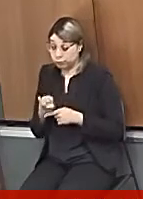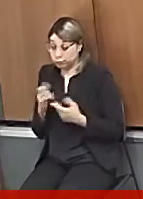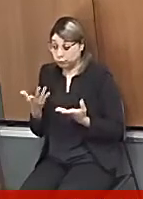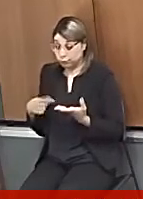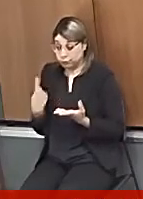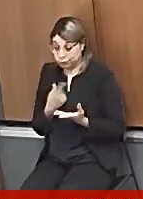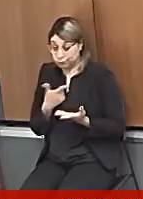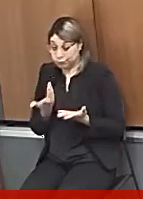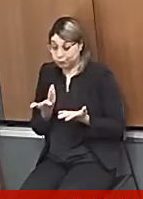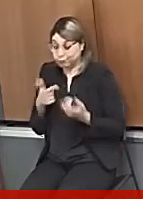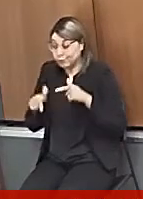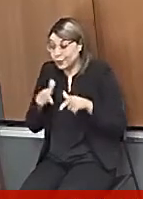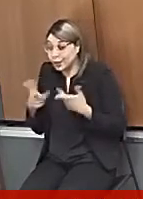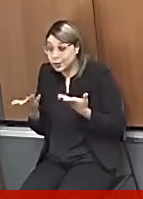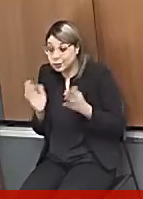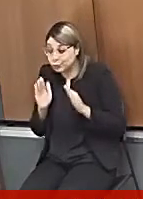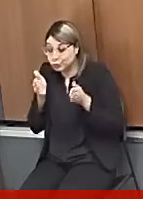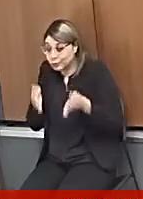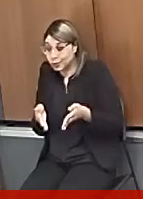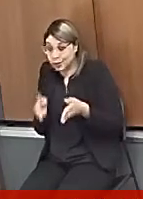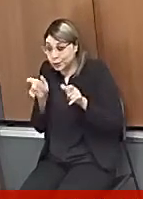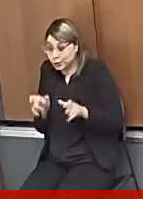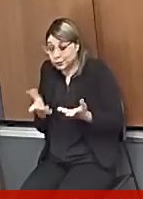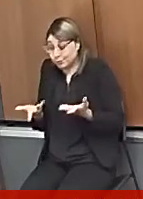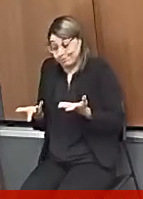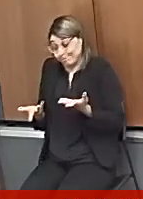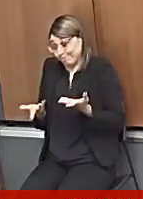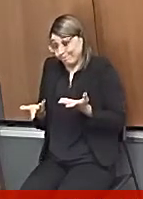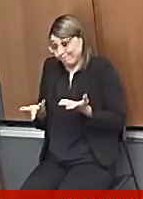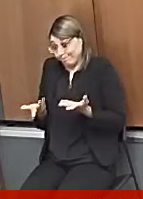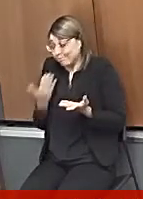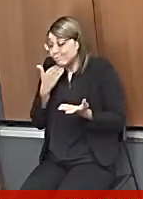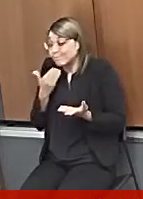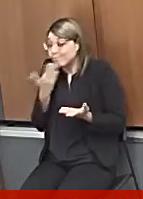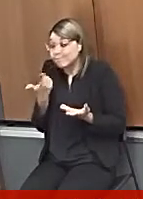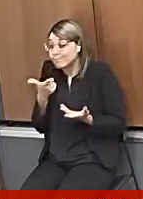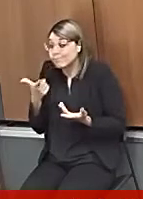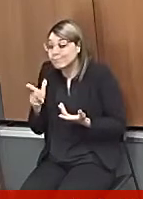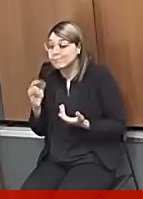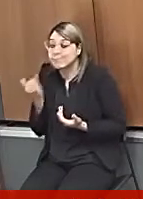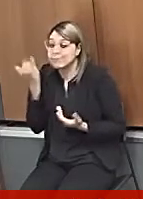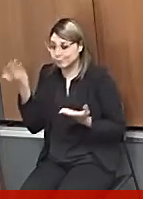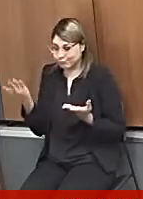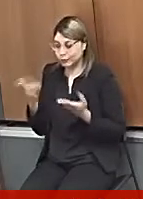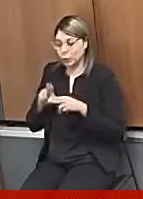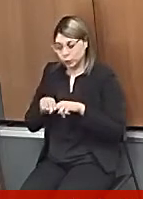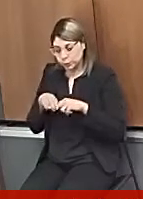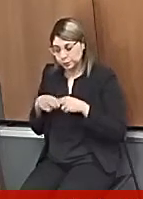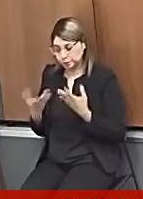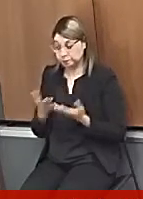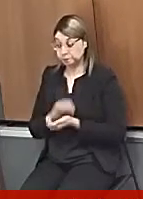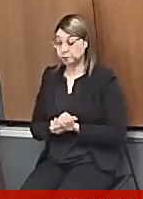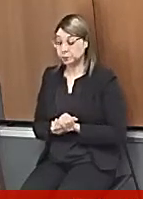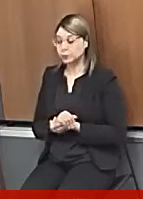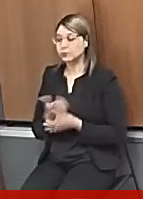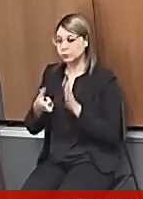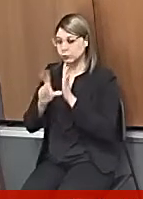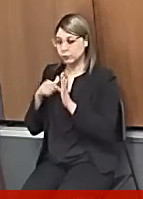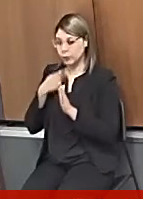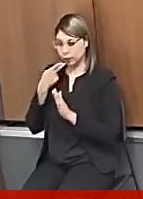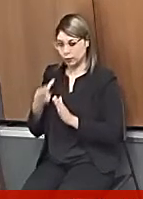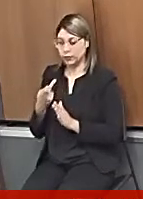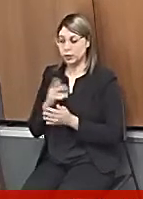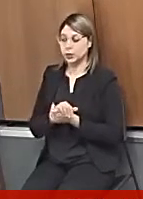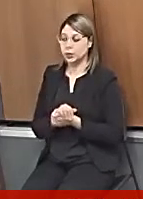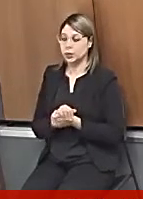não não for voltada pra isso ela não não terá nenhuma utilidade então é por isso que é importante aí como eu disse antes